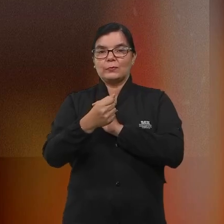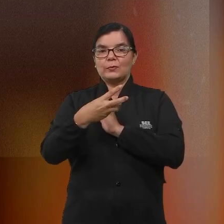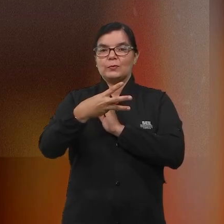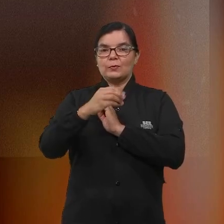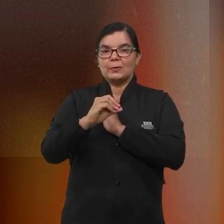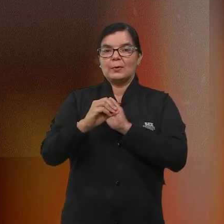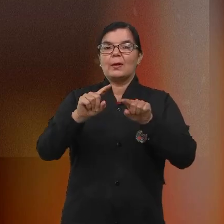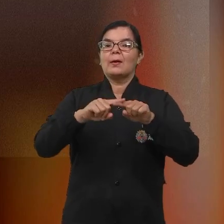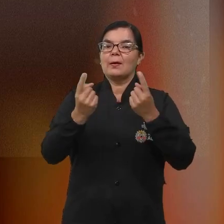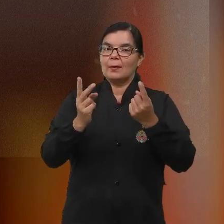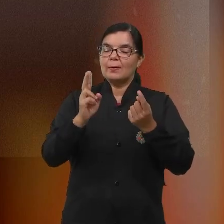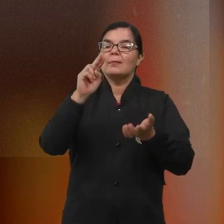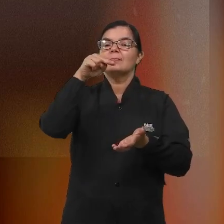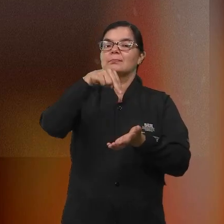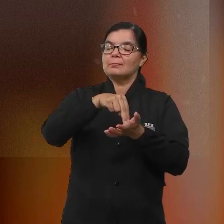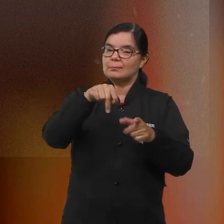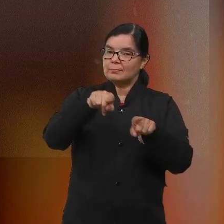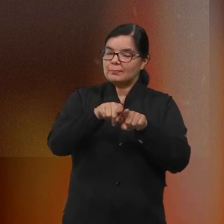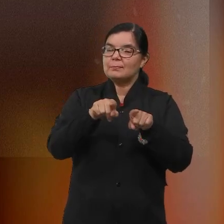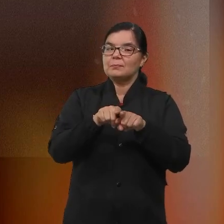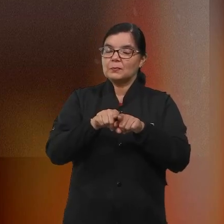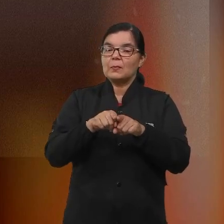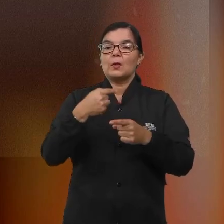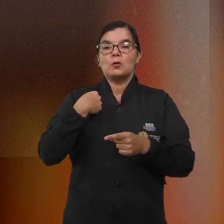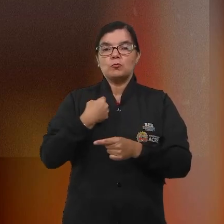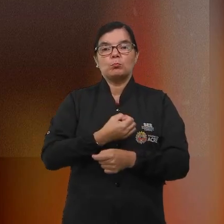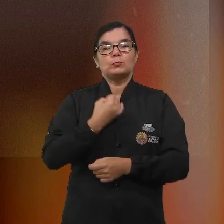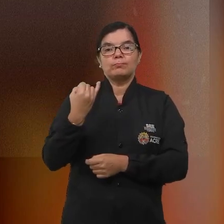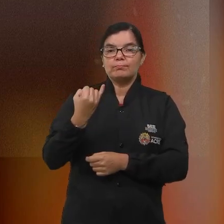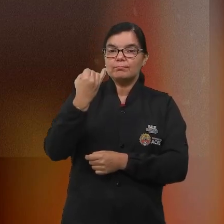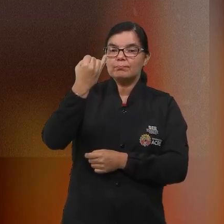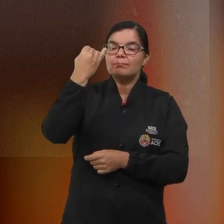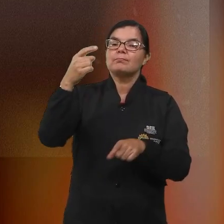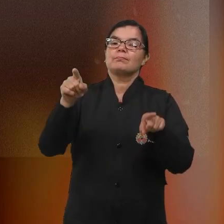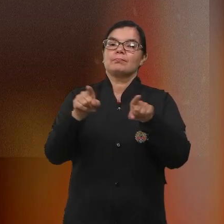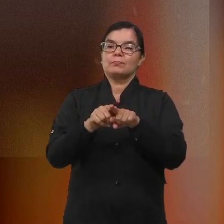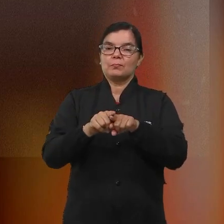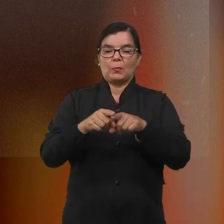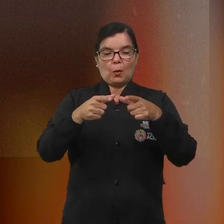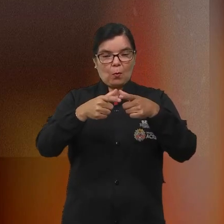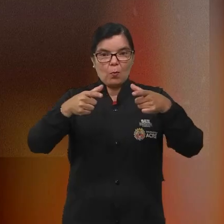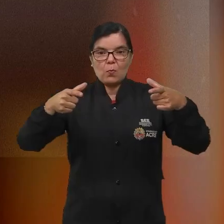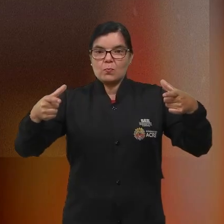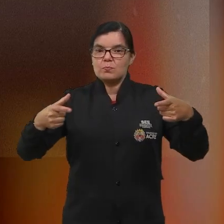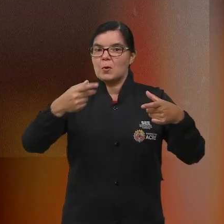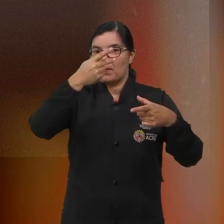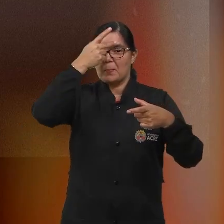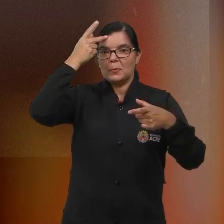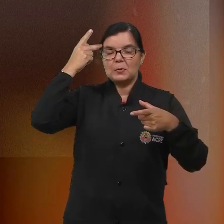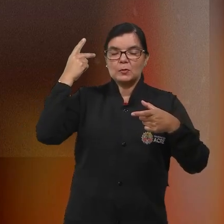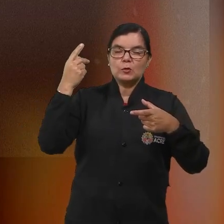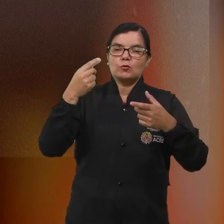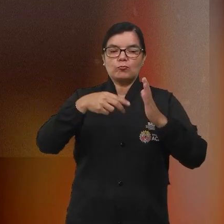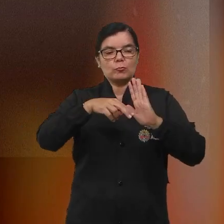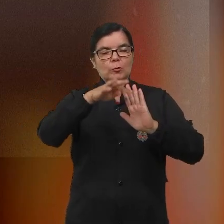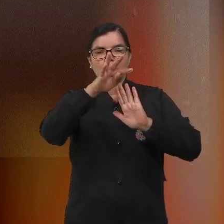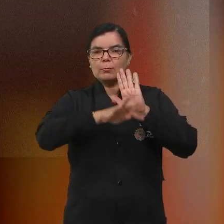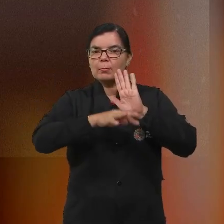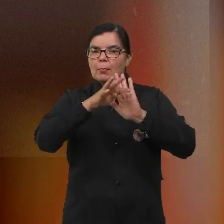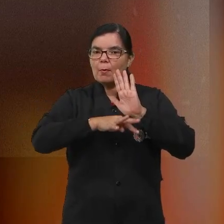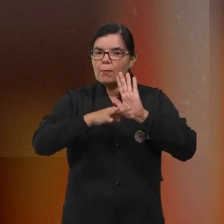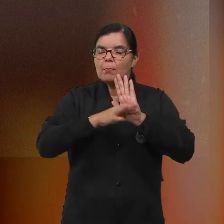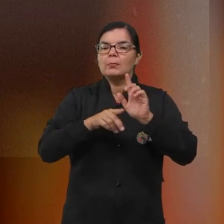ela reinava. Era a era dourada do cinema e grandes estúdios, astros e roteiros